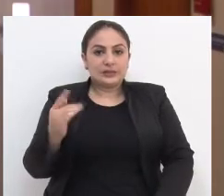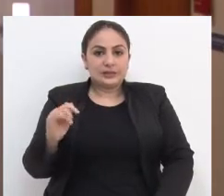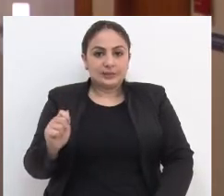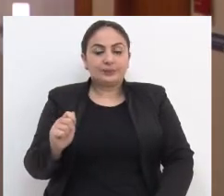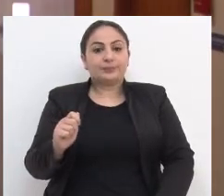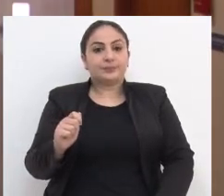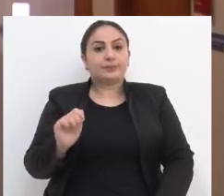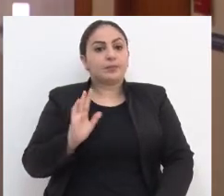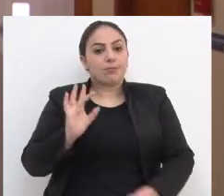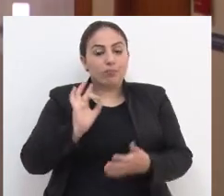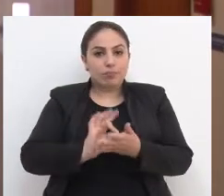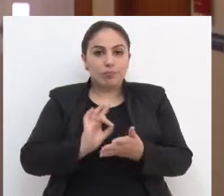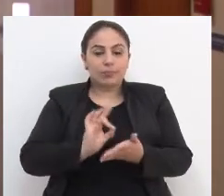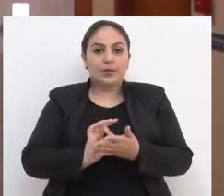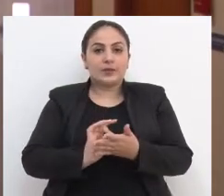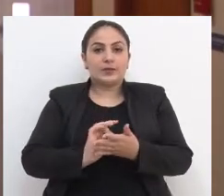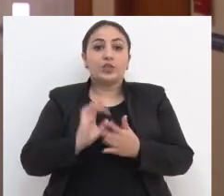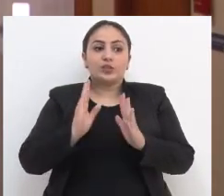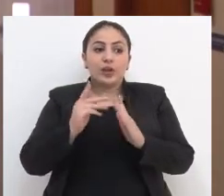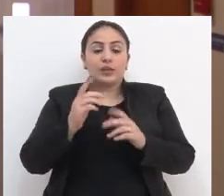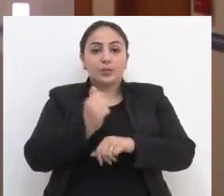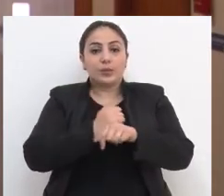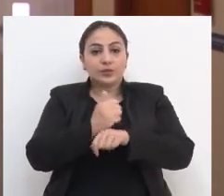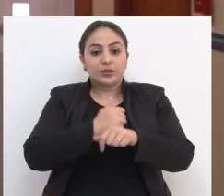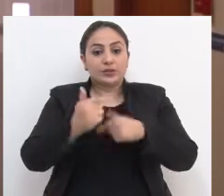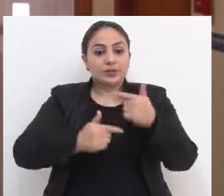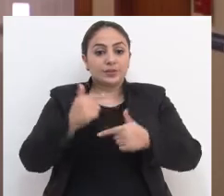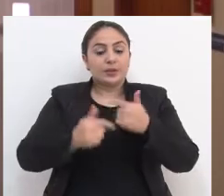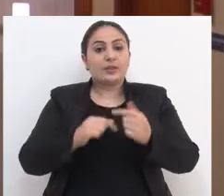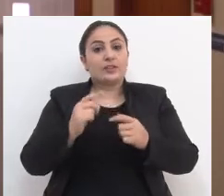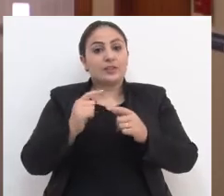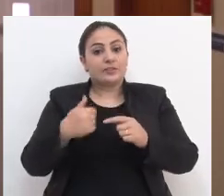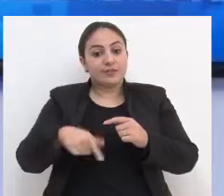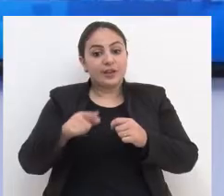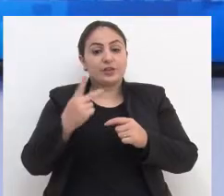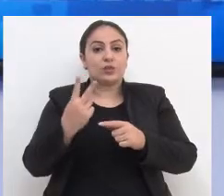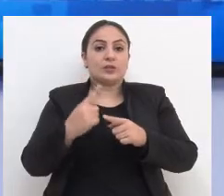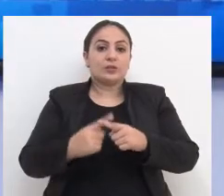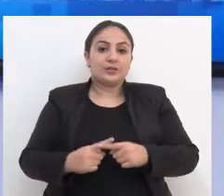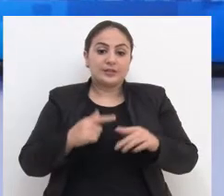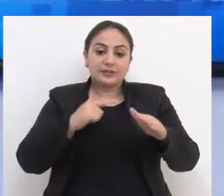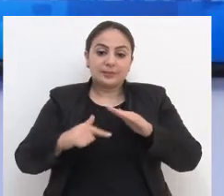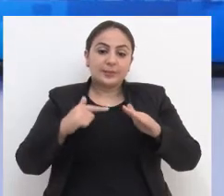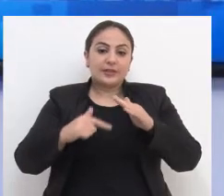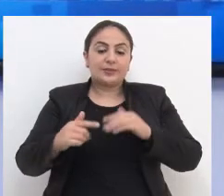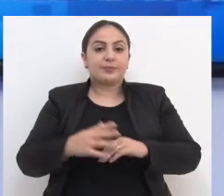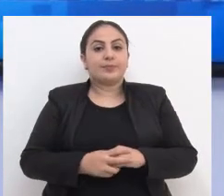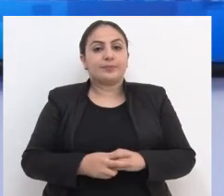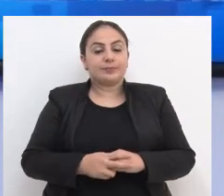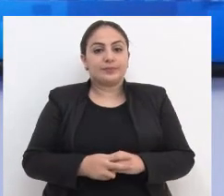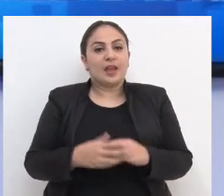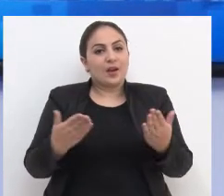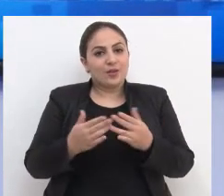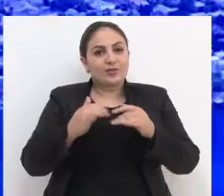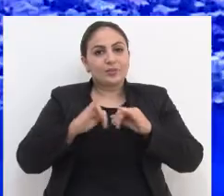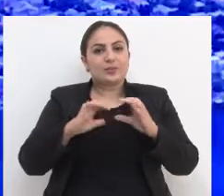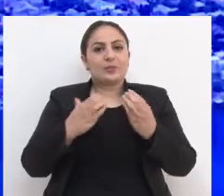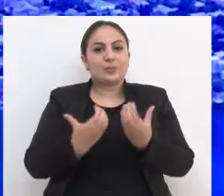ele vai 2 vezes semanais, tá? E meio turno. Agora, no canal da